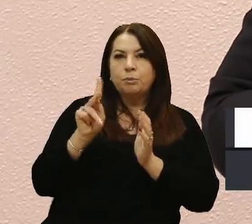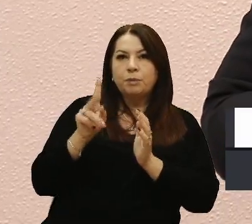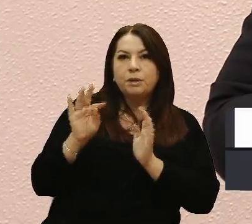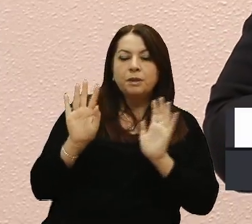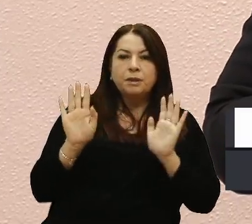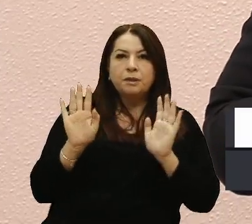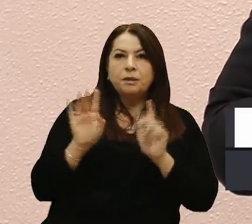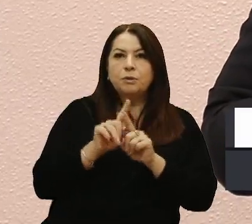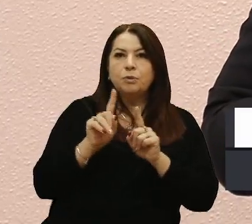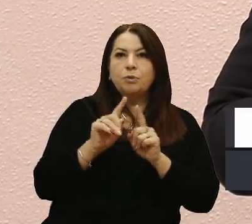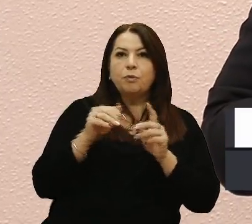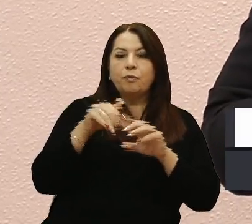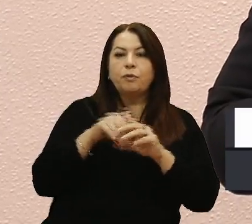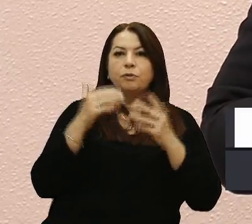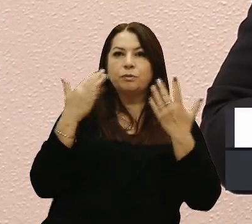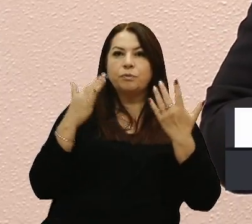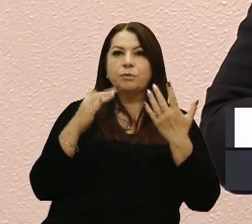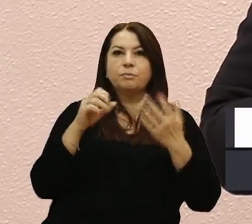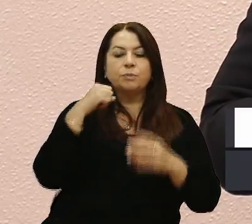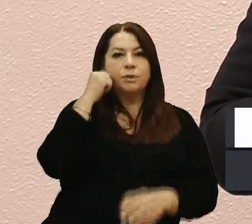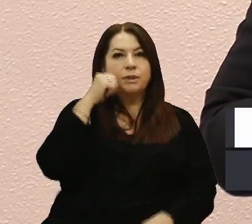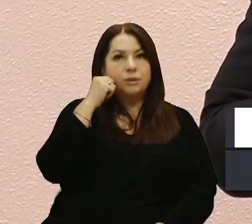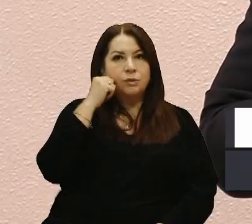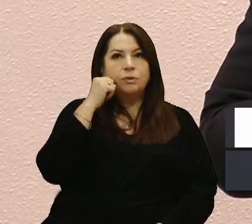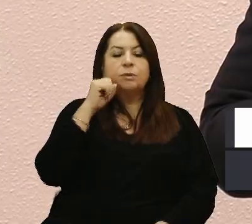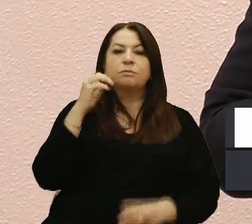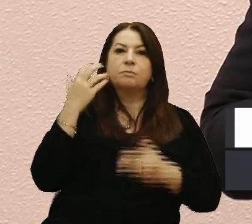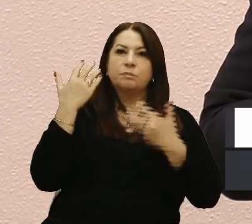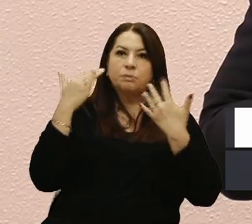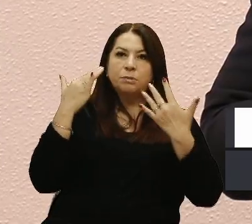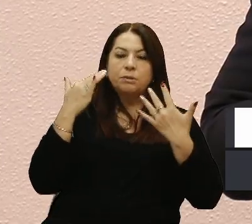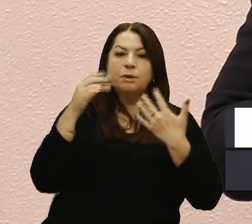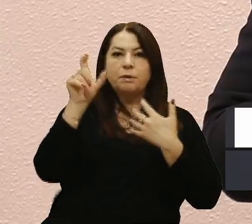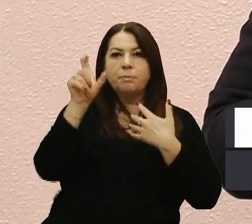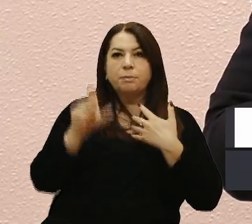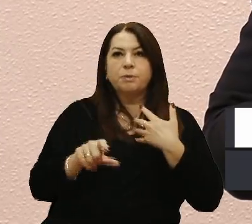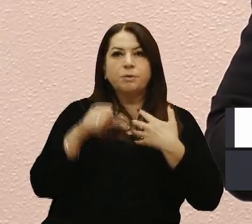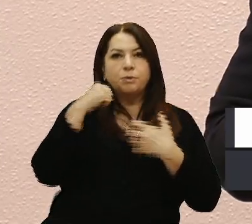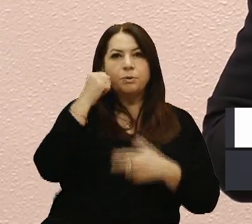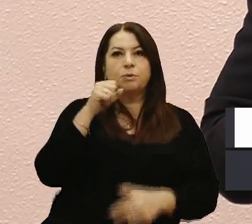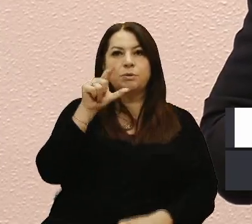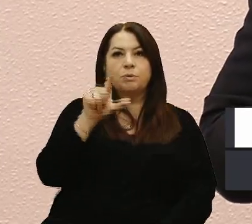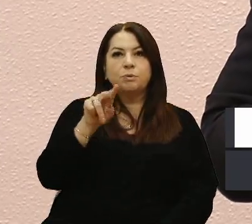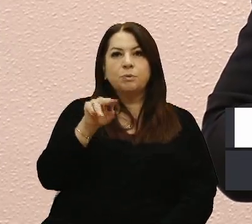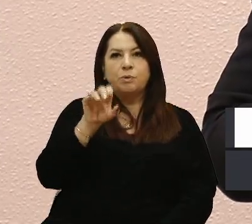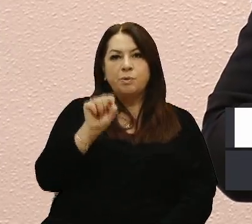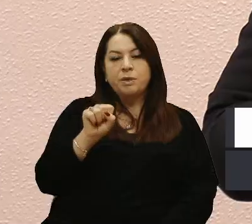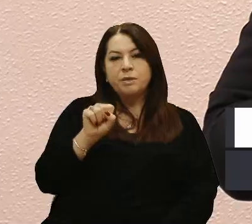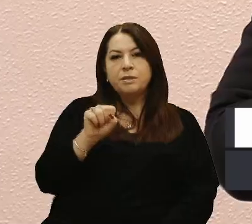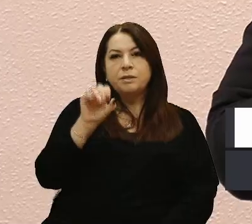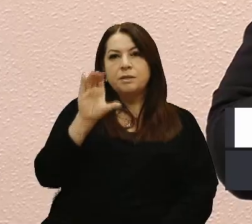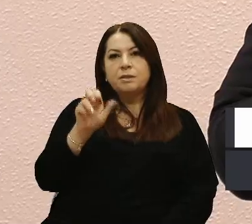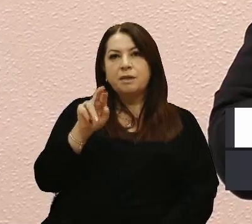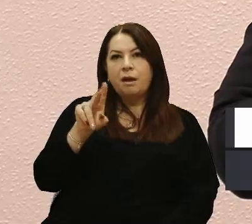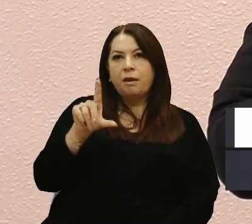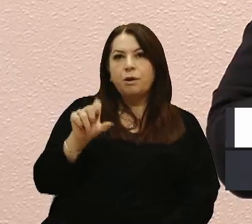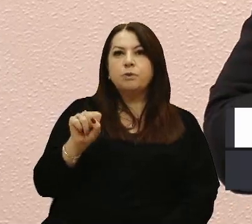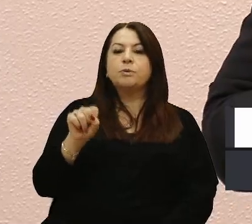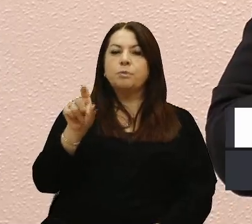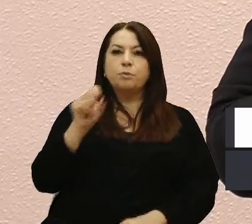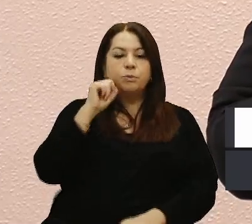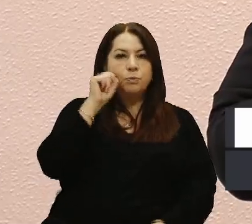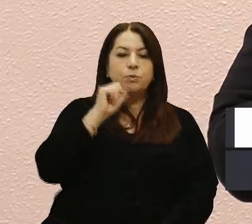voto de congratulações para os senadores, né? Mas eu quero parabenizar na pessoa do senador Luiz Carlos Reis, presidente, porque corajosamente o